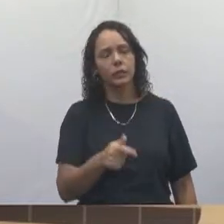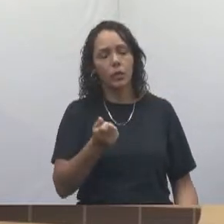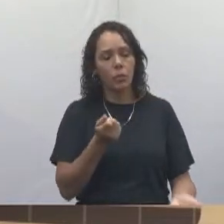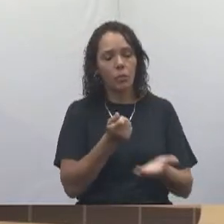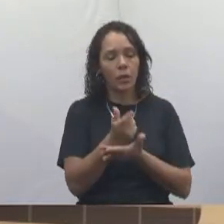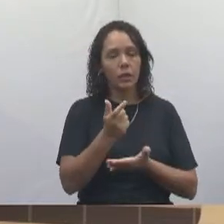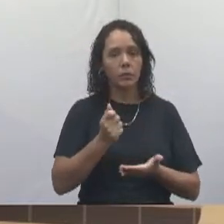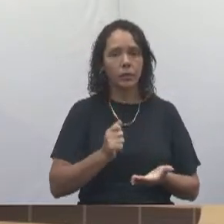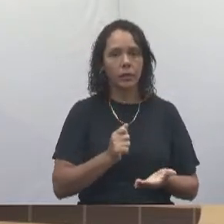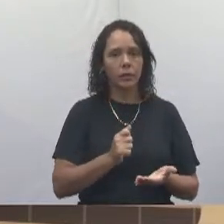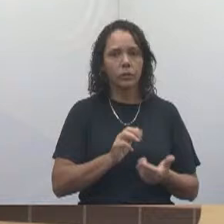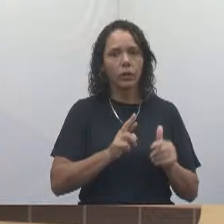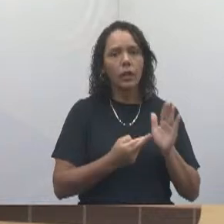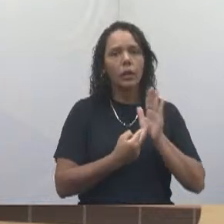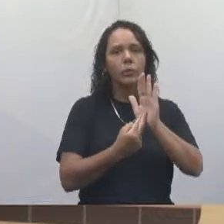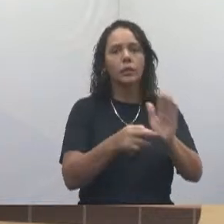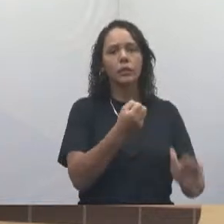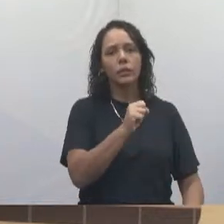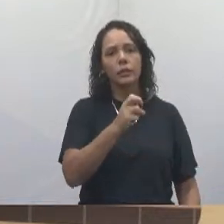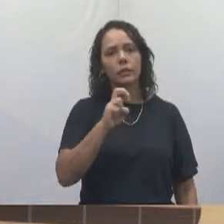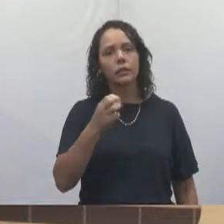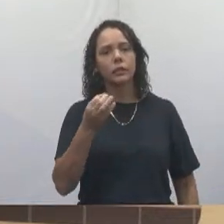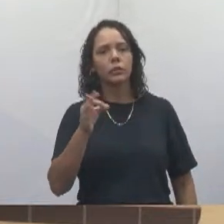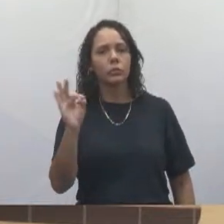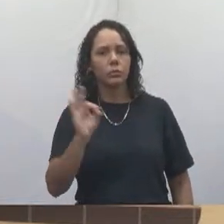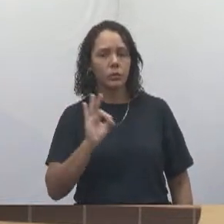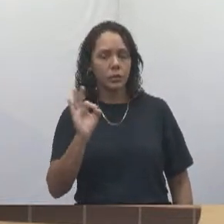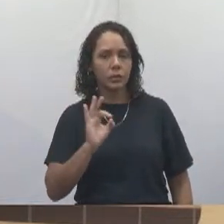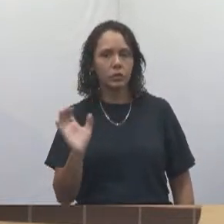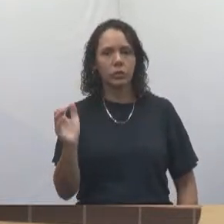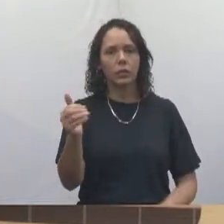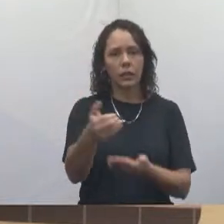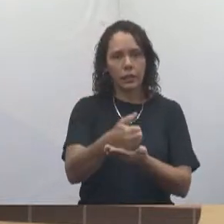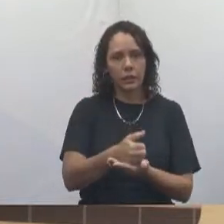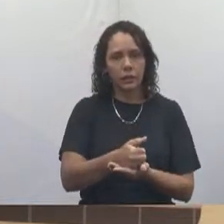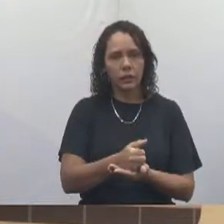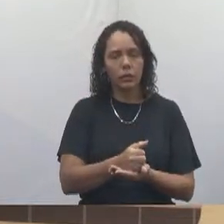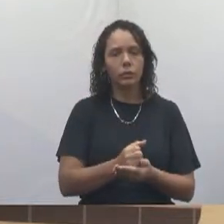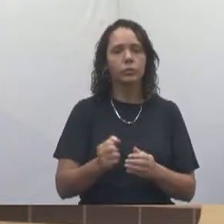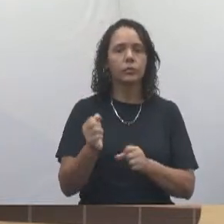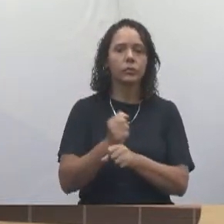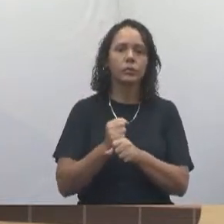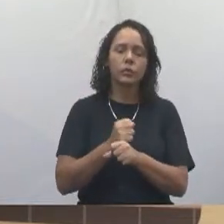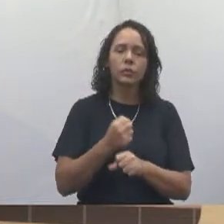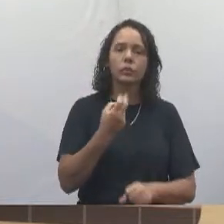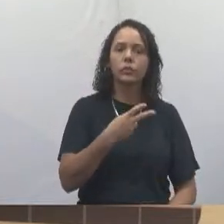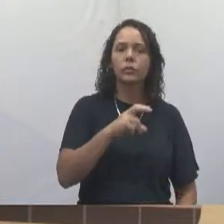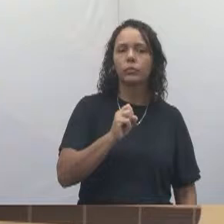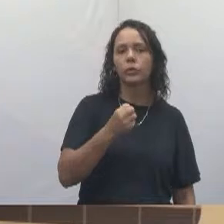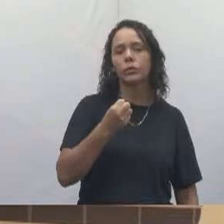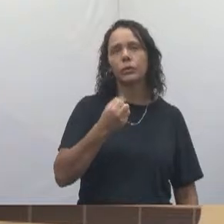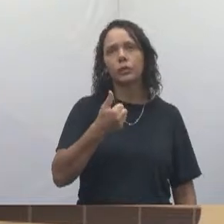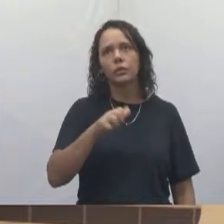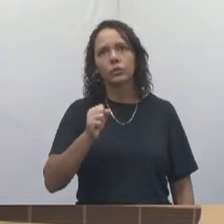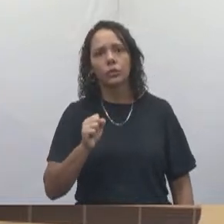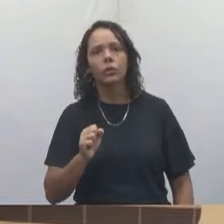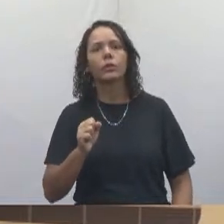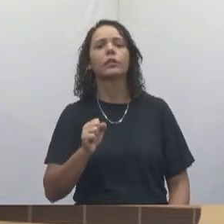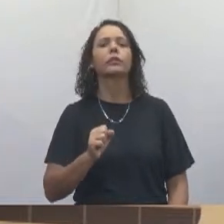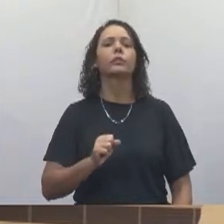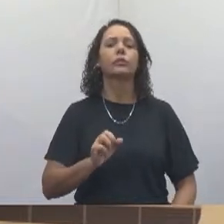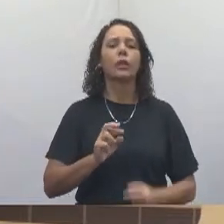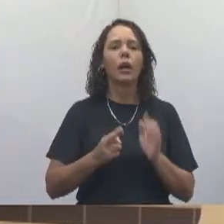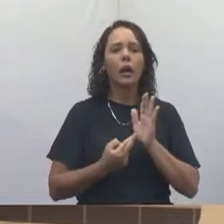custeio representava 85% da receita corrente. Em 2018, 90%. Nós fizemos inúmeras